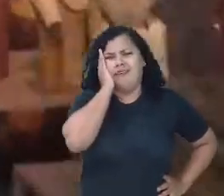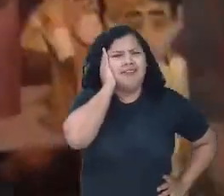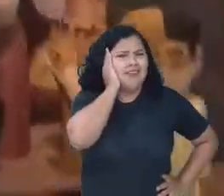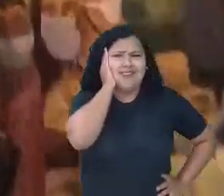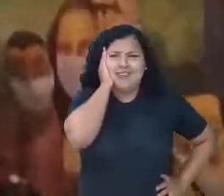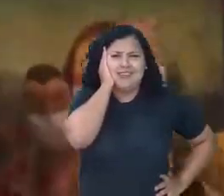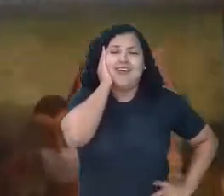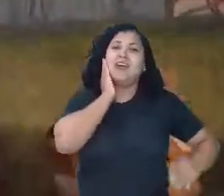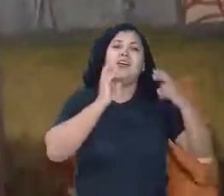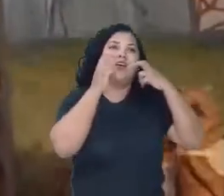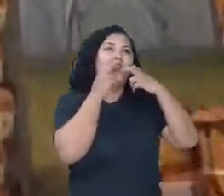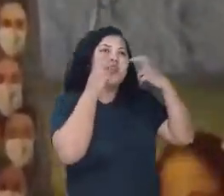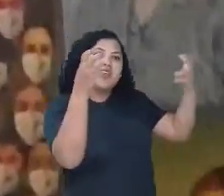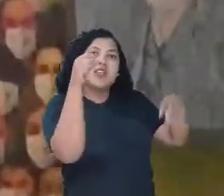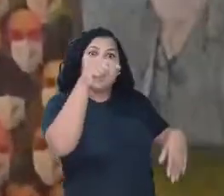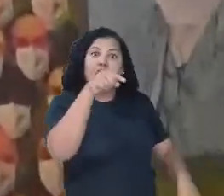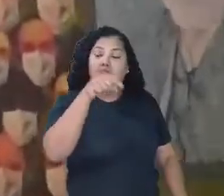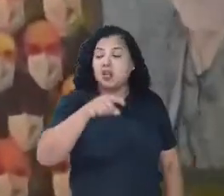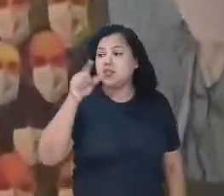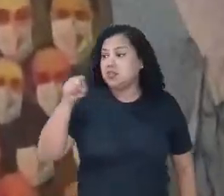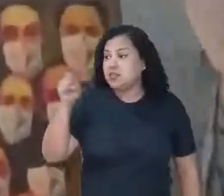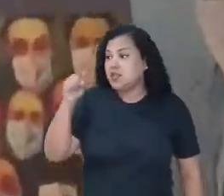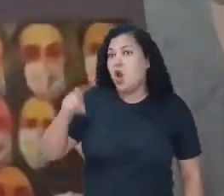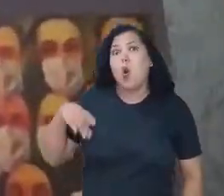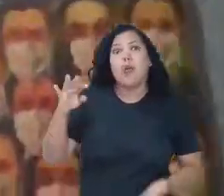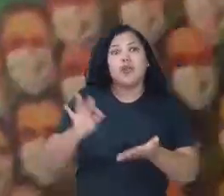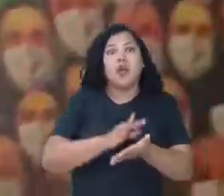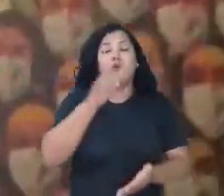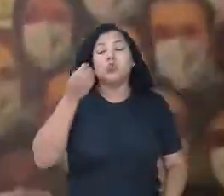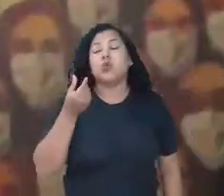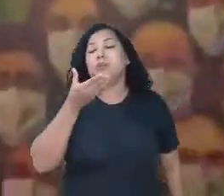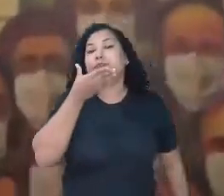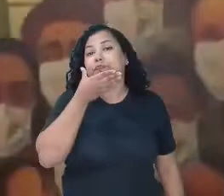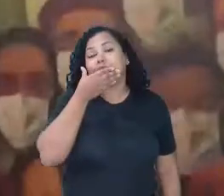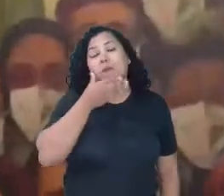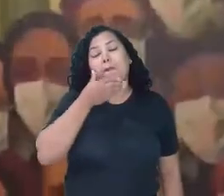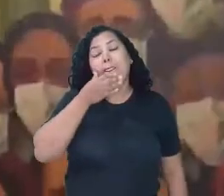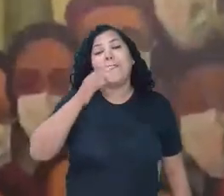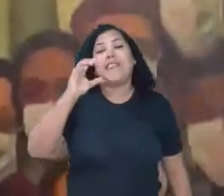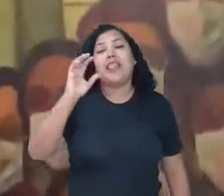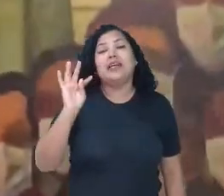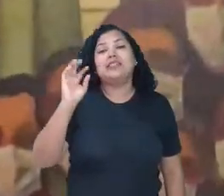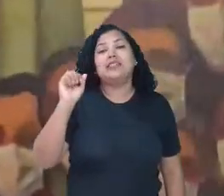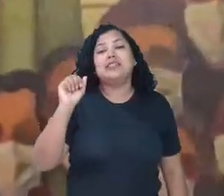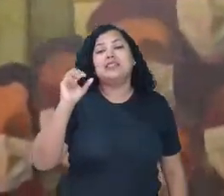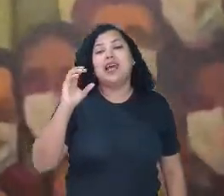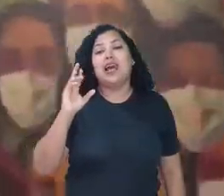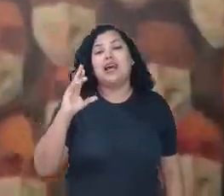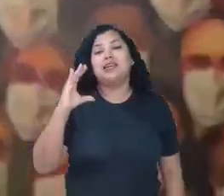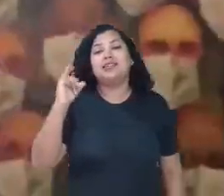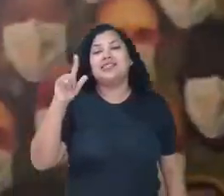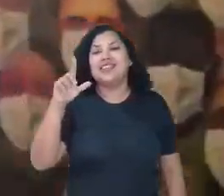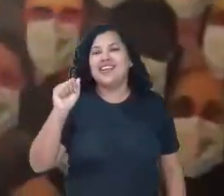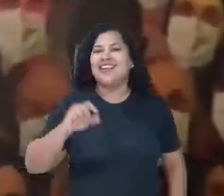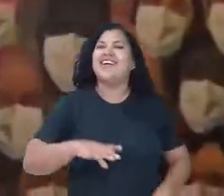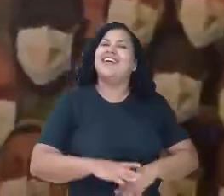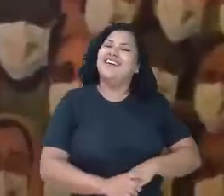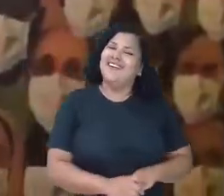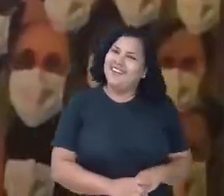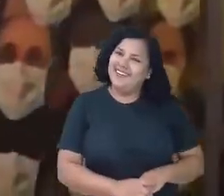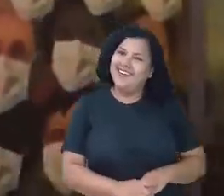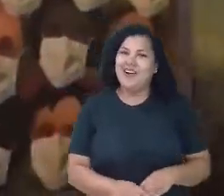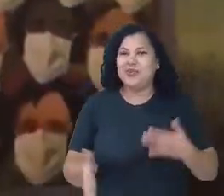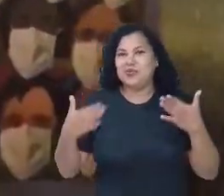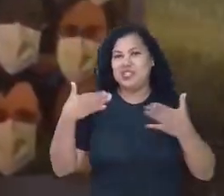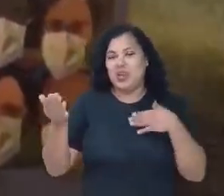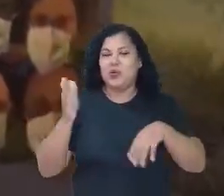Grito de Munch, essa obra da Tarsila, todas de máscara. Isso aí está remetendo à nossa contemporaneidade, né? Sim, um diálogo com o